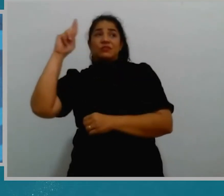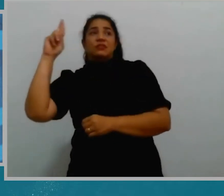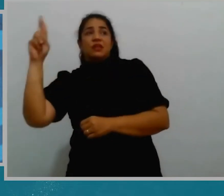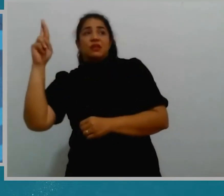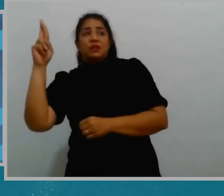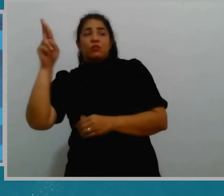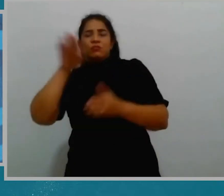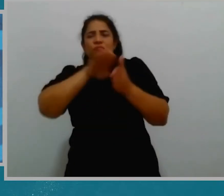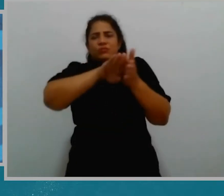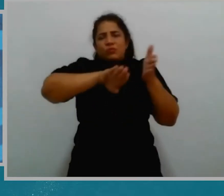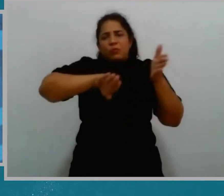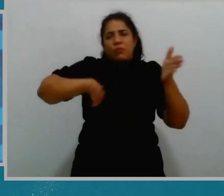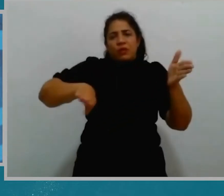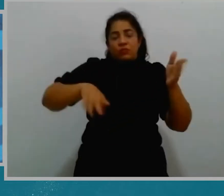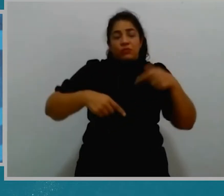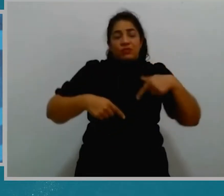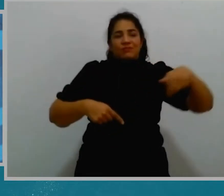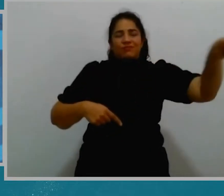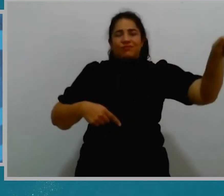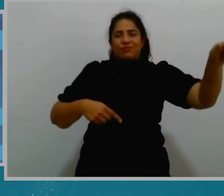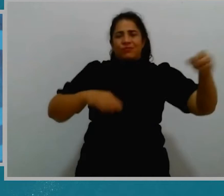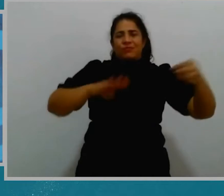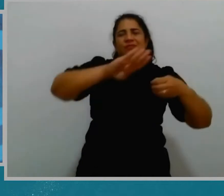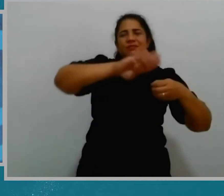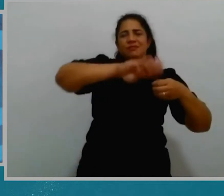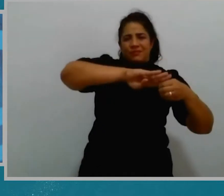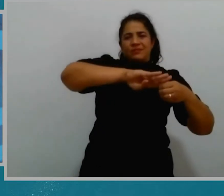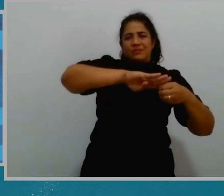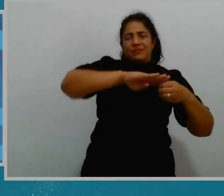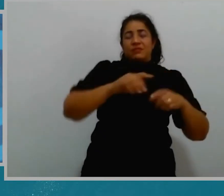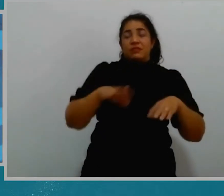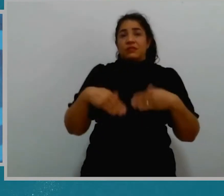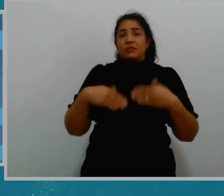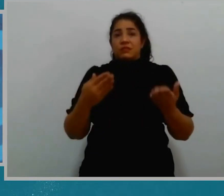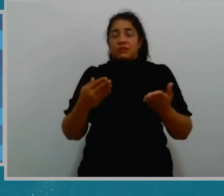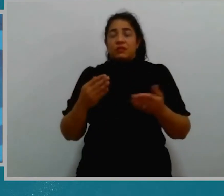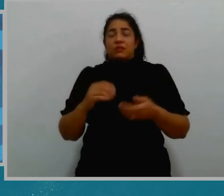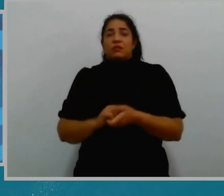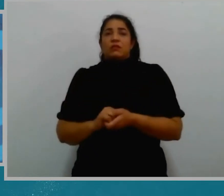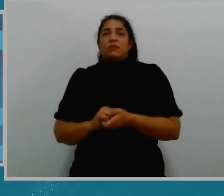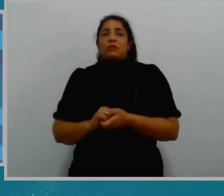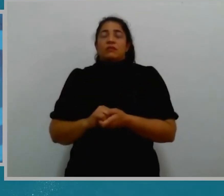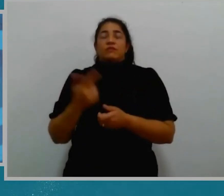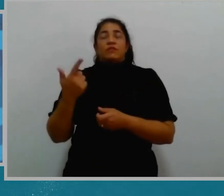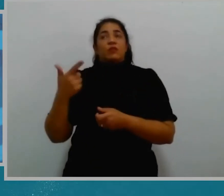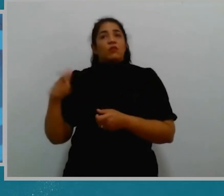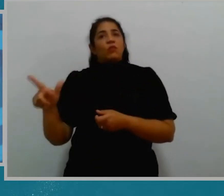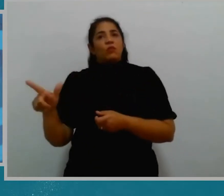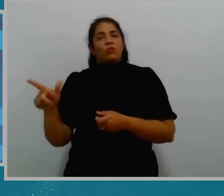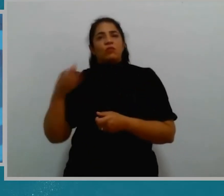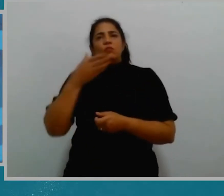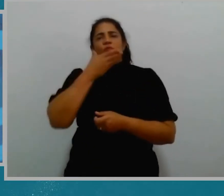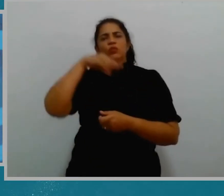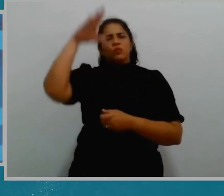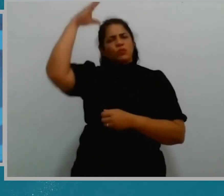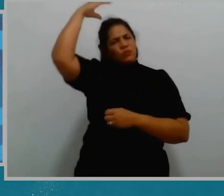irmão Zedequias reinou no seu lugar. E que Deus, ele era tão mau, sabe o que Deus fez?